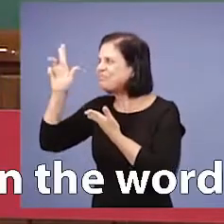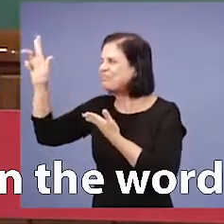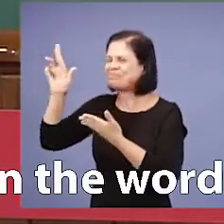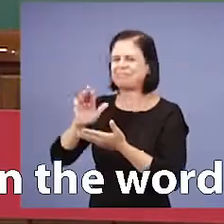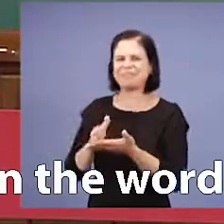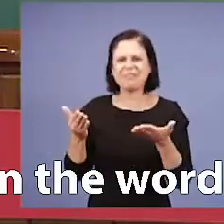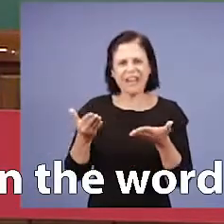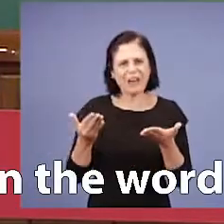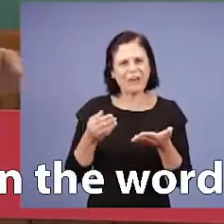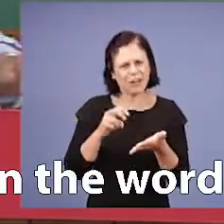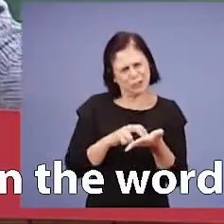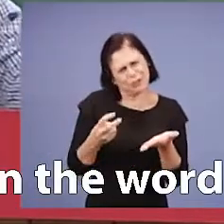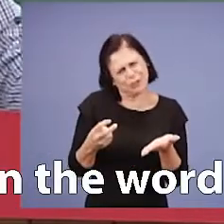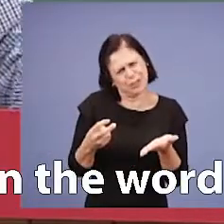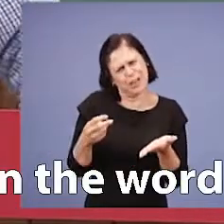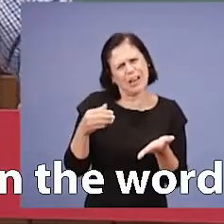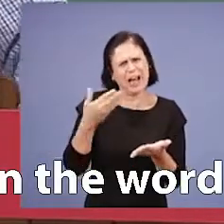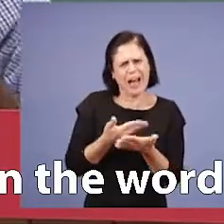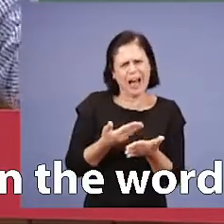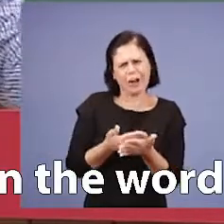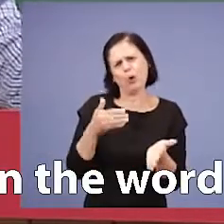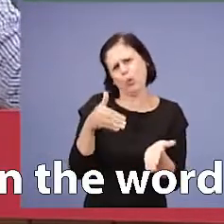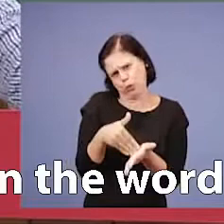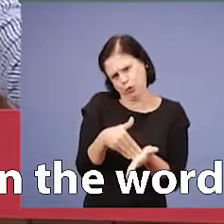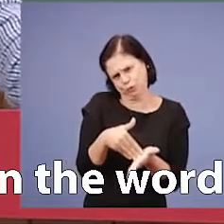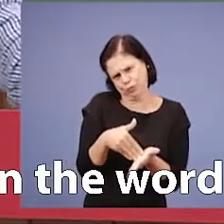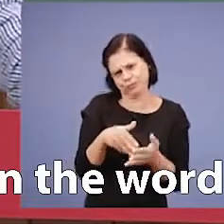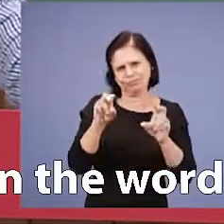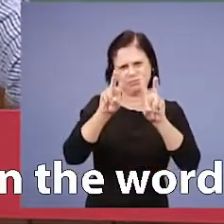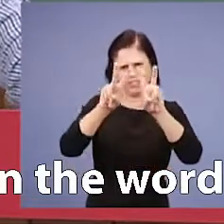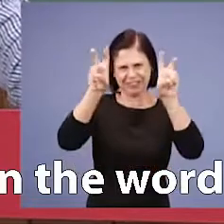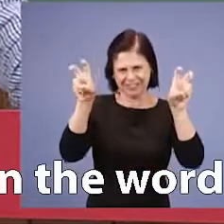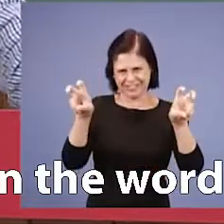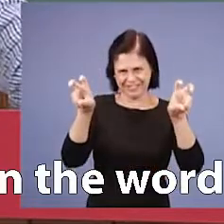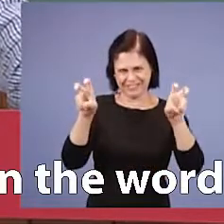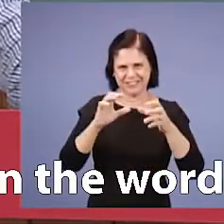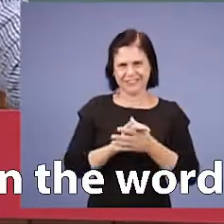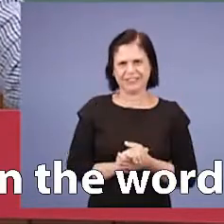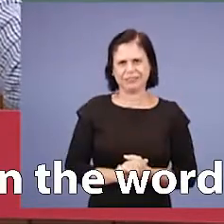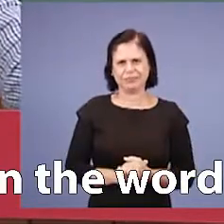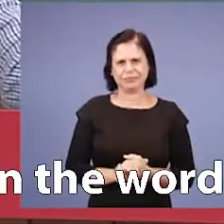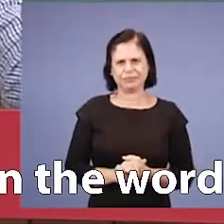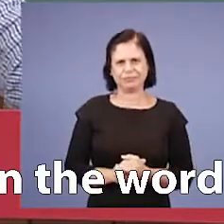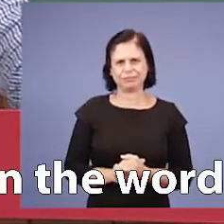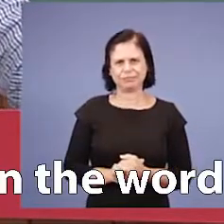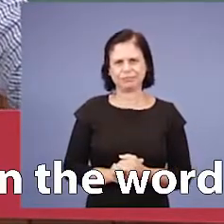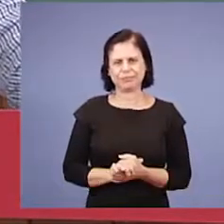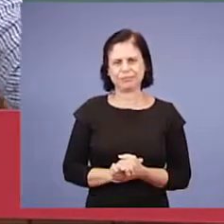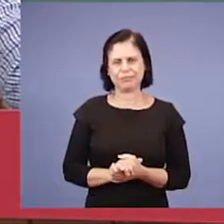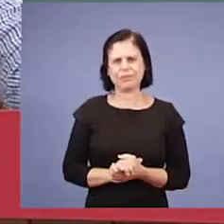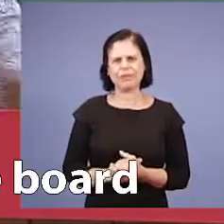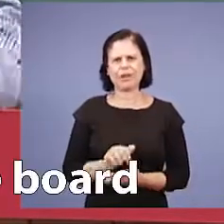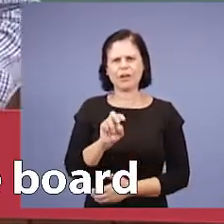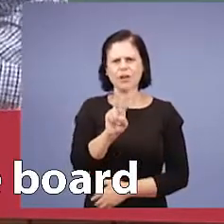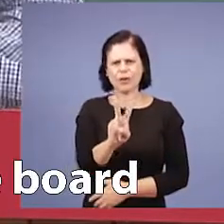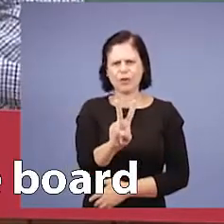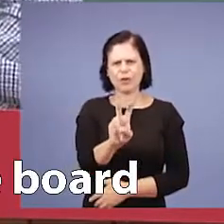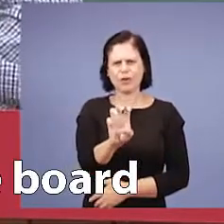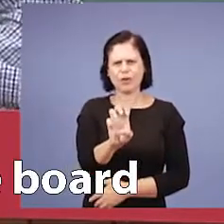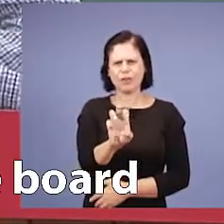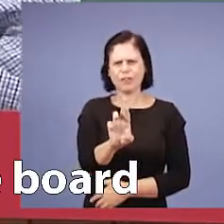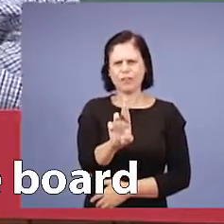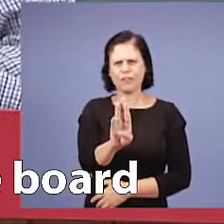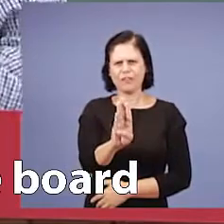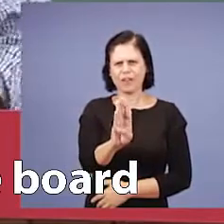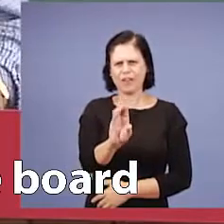nossa última aula da manhã será sobre a vida novela da globo os irmãos vamos